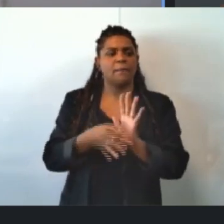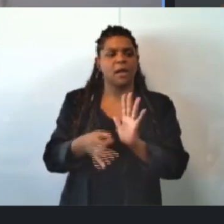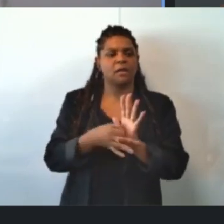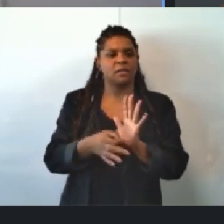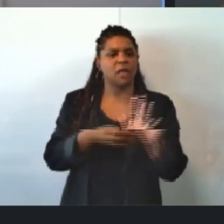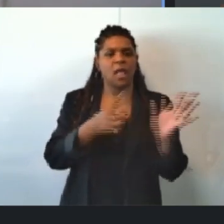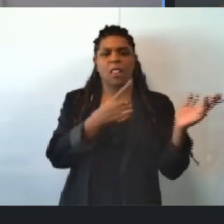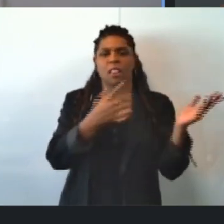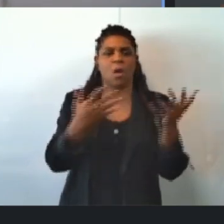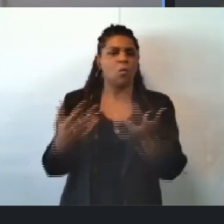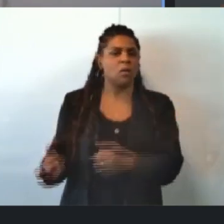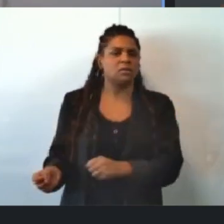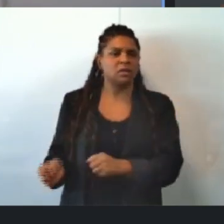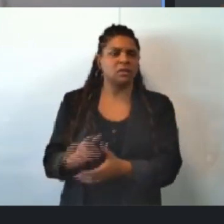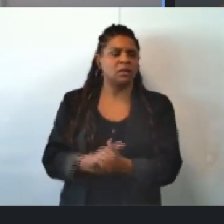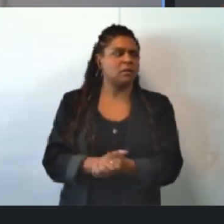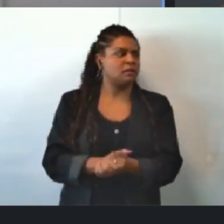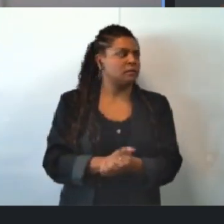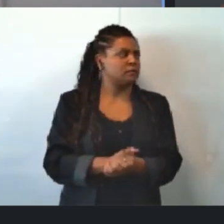Em discussão.